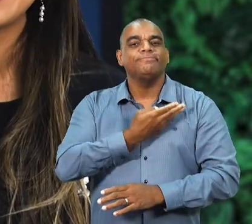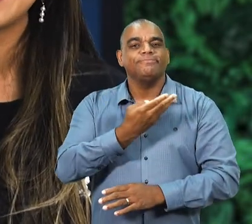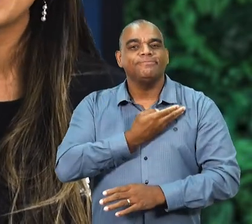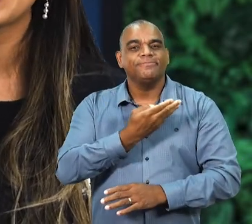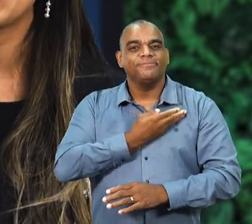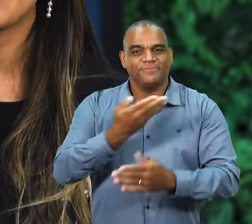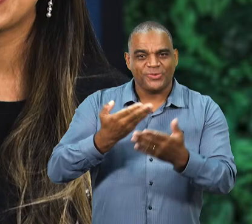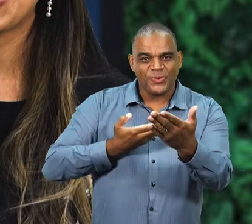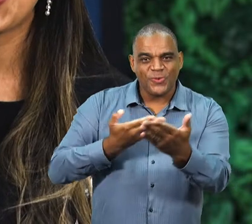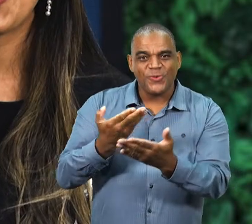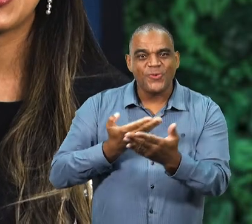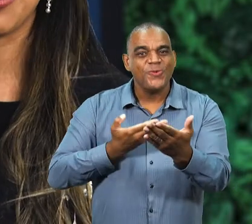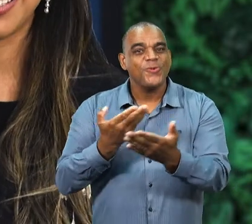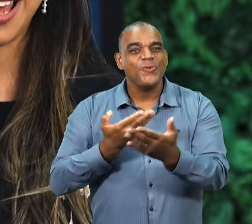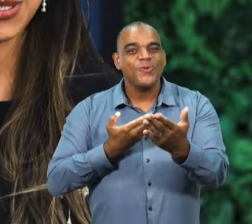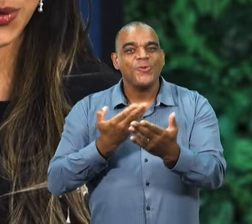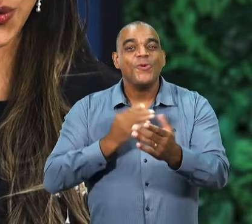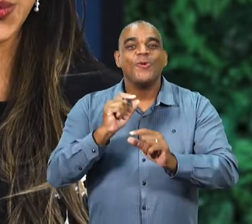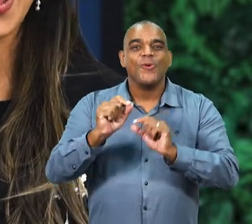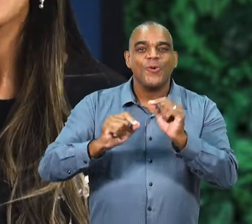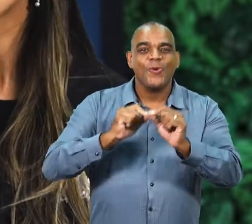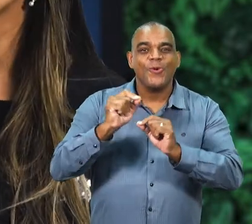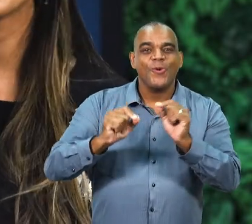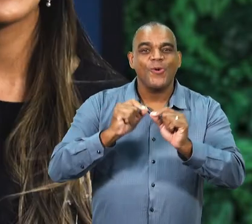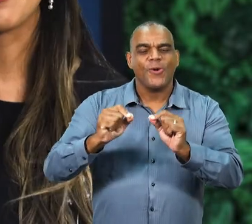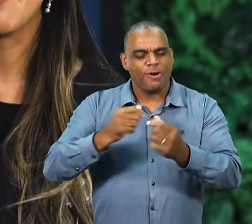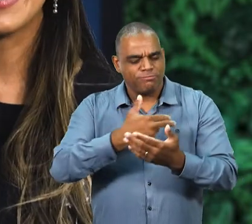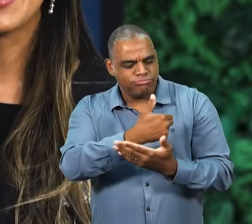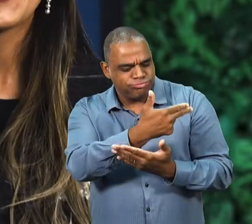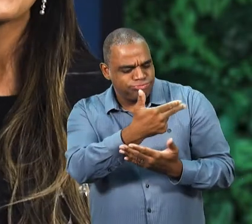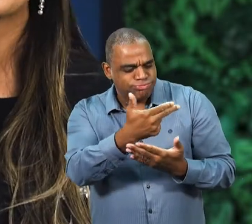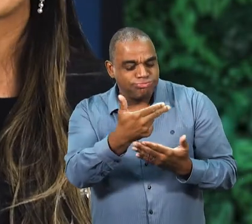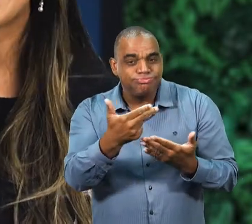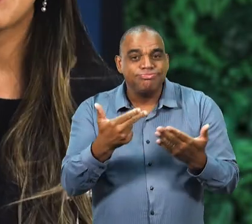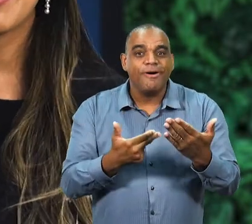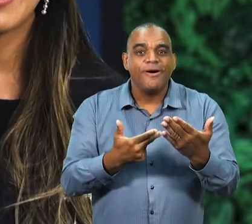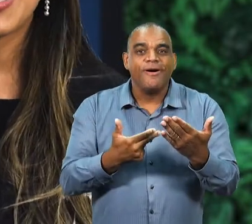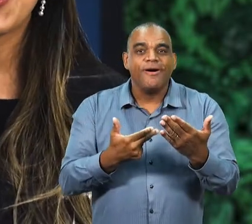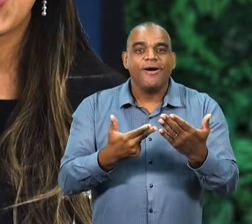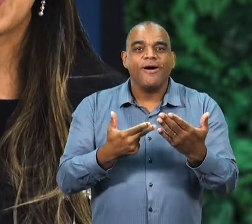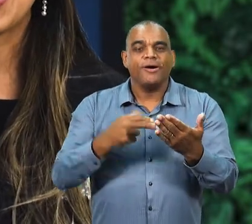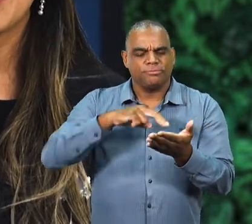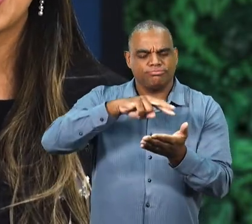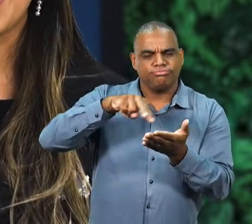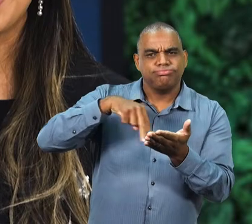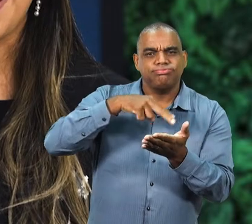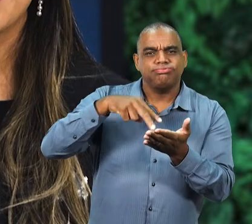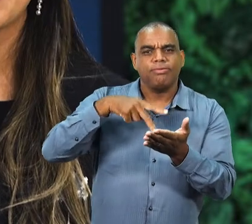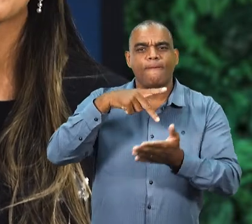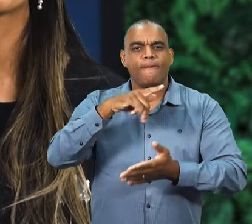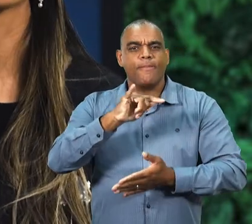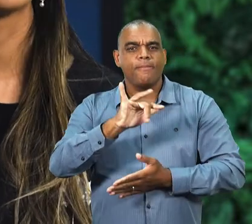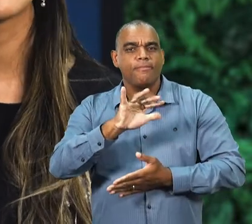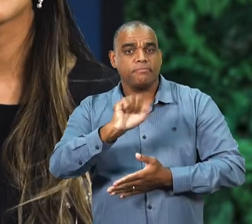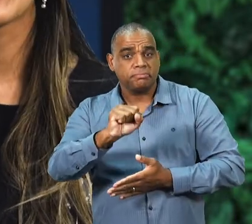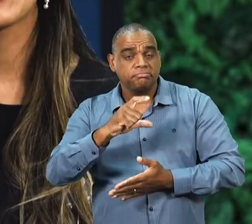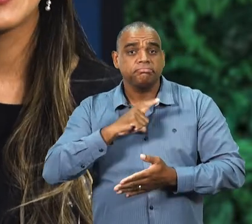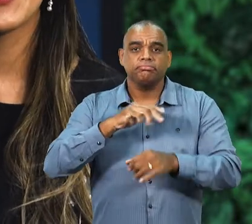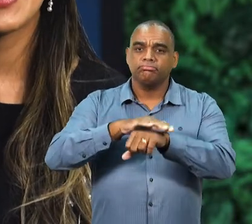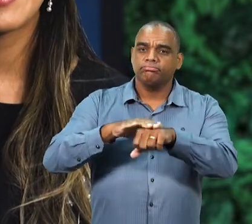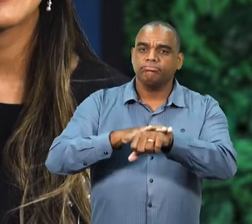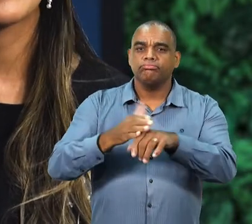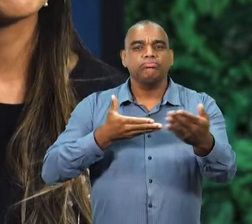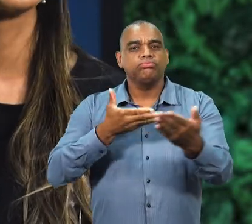onde vocês irão se divertir com atividades como arte terapia, pilates para manter o corpo ativo e saudável,